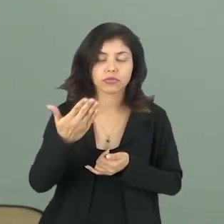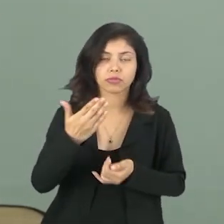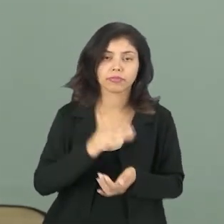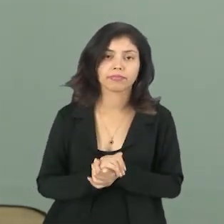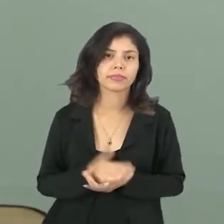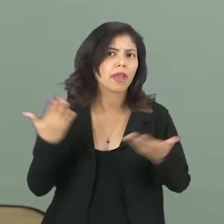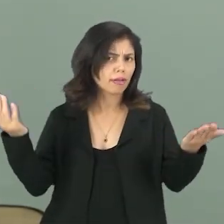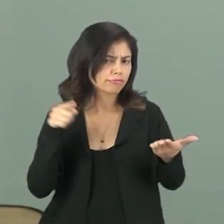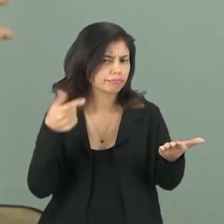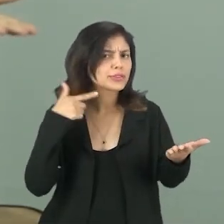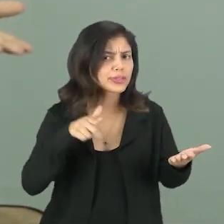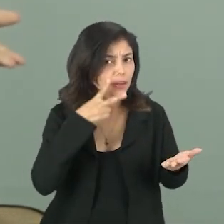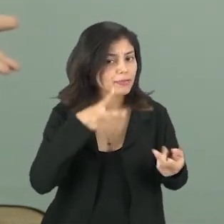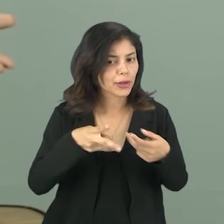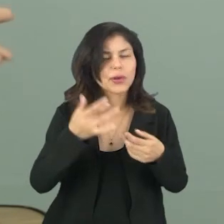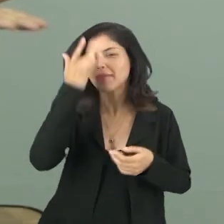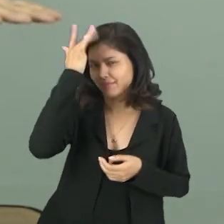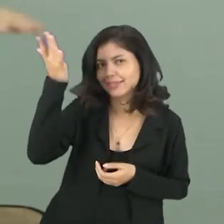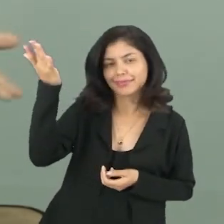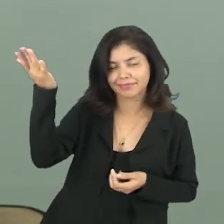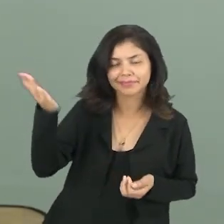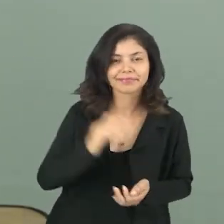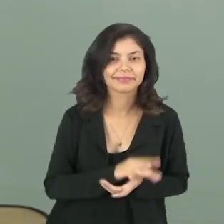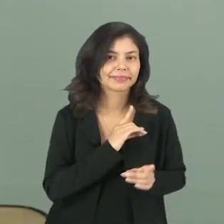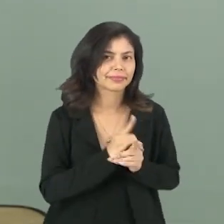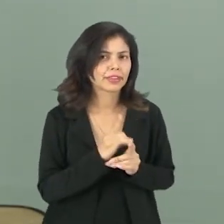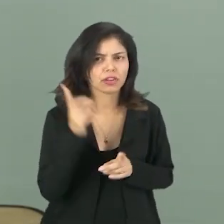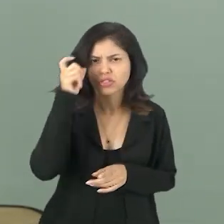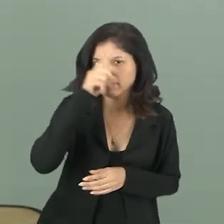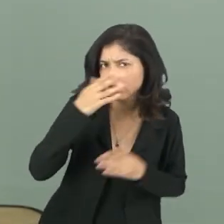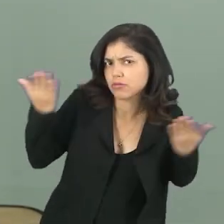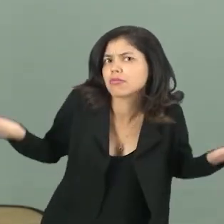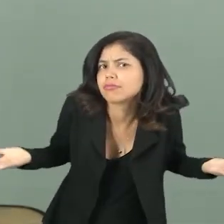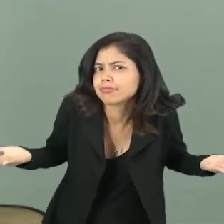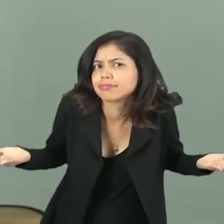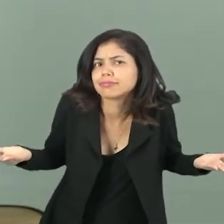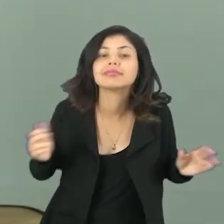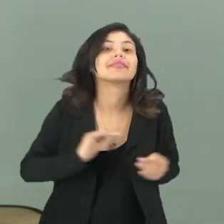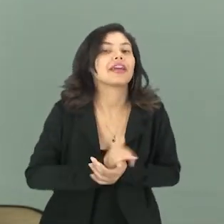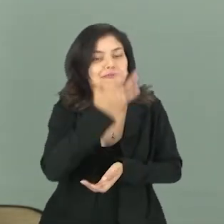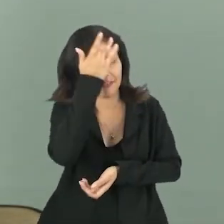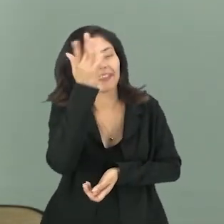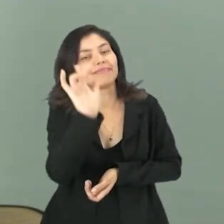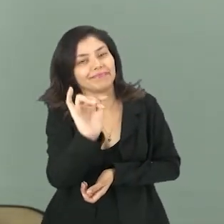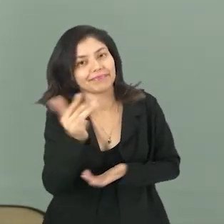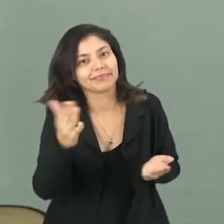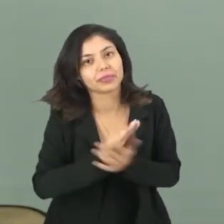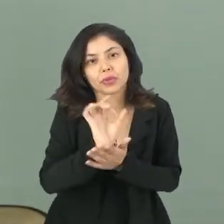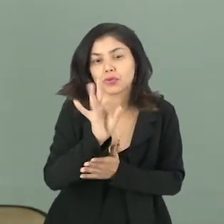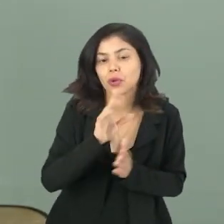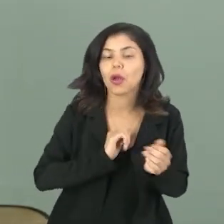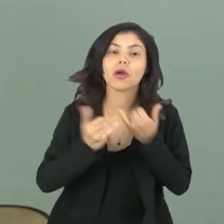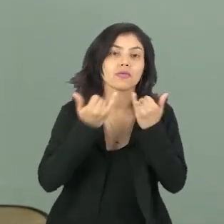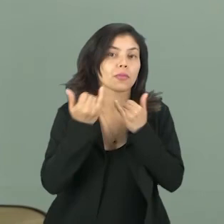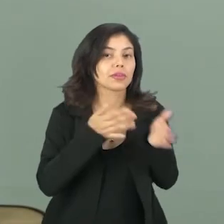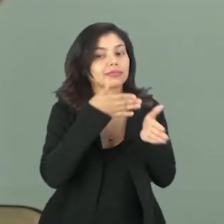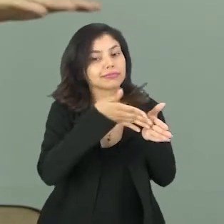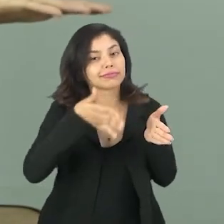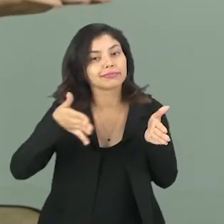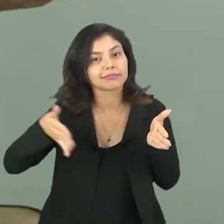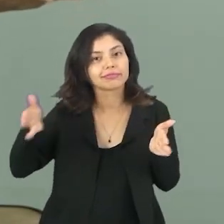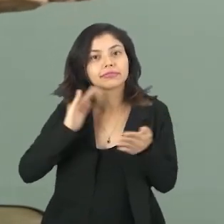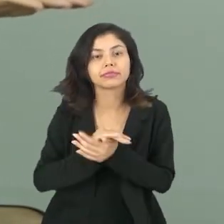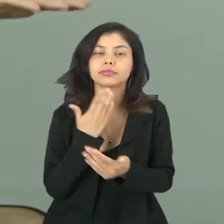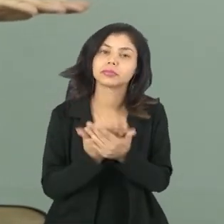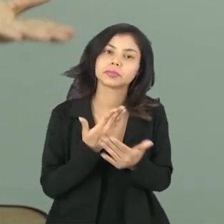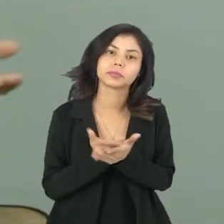solicitadas e aí turminha vocês viram como é fácil vocês acharam posso é difícil é fácil não é mesmo baixo seguirmos o passo a passo